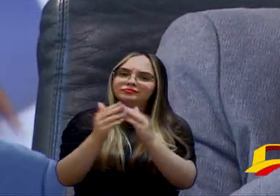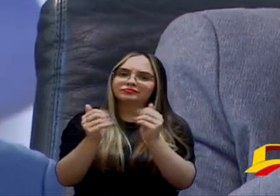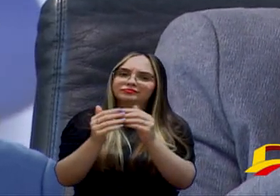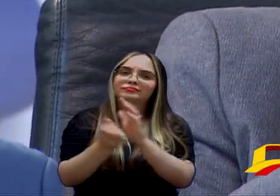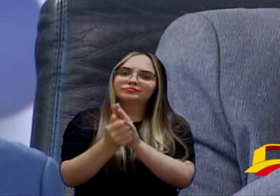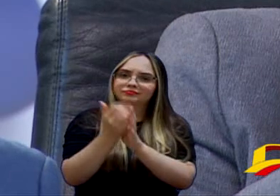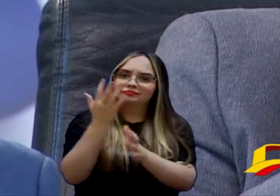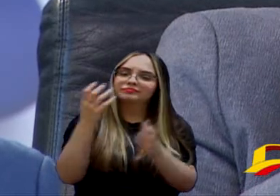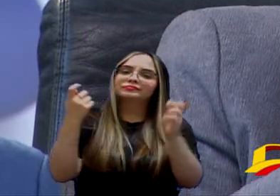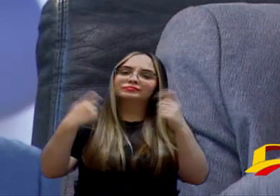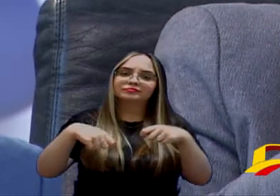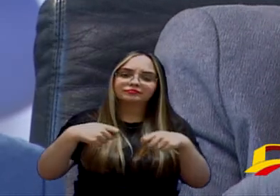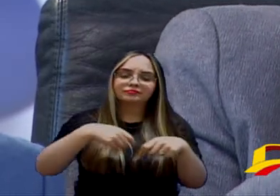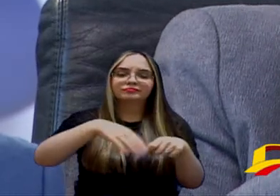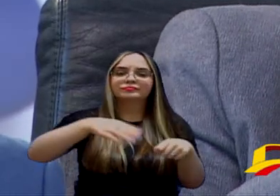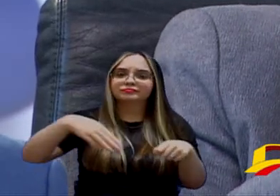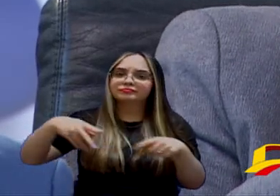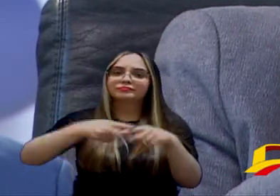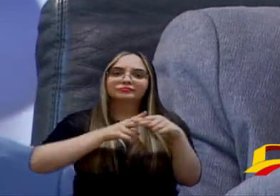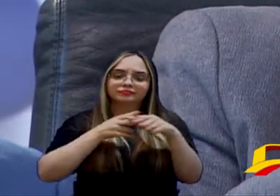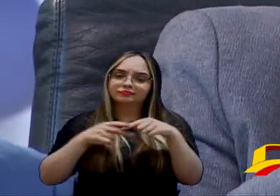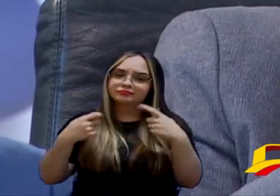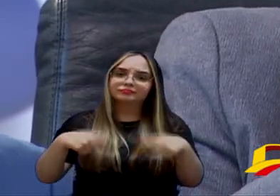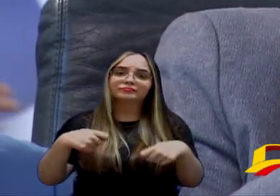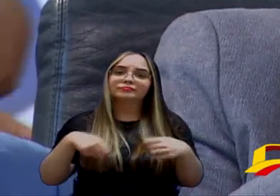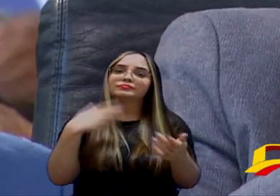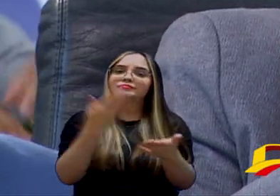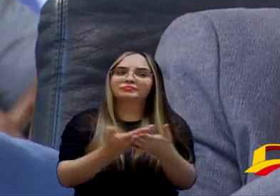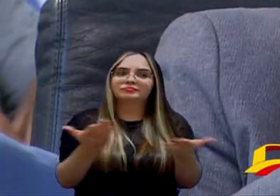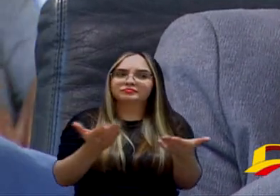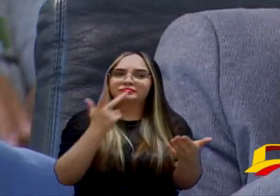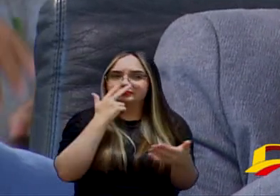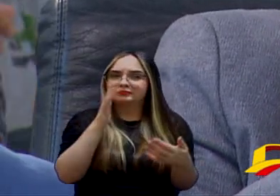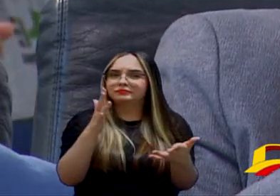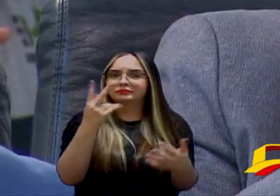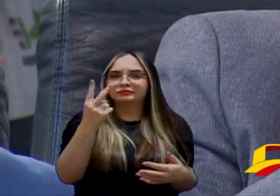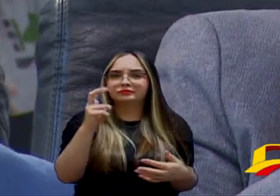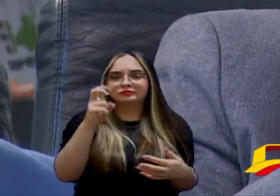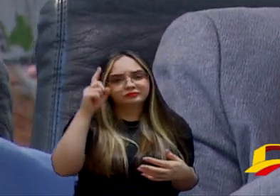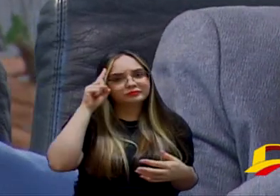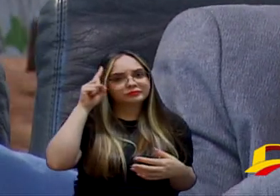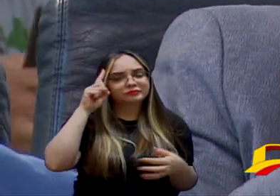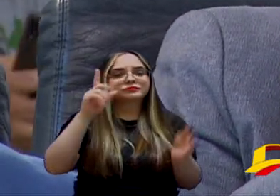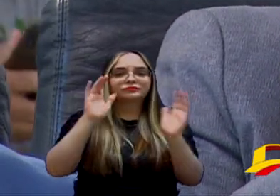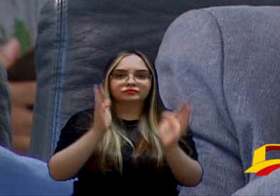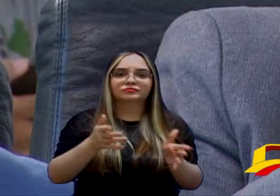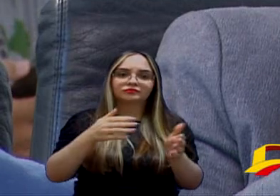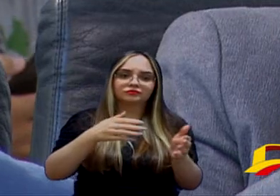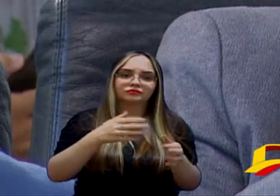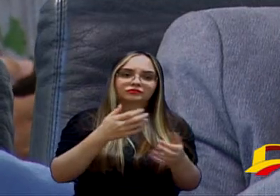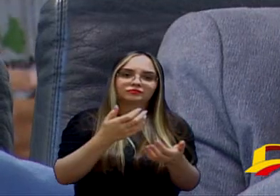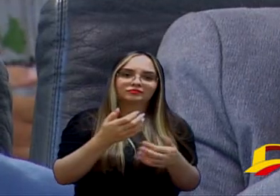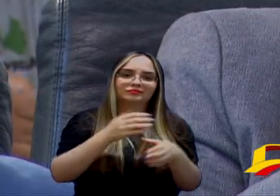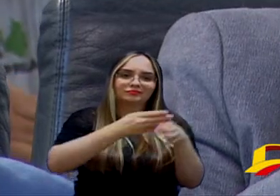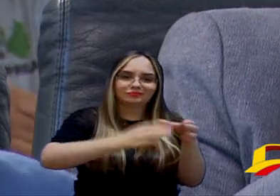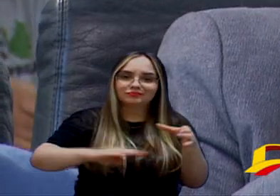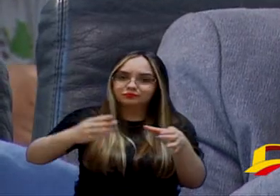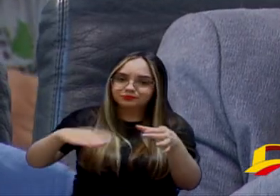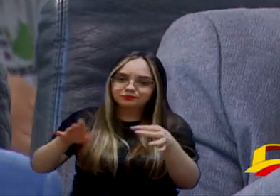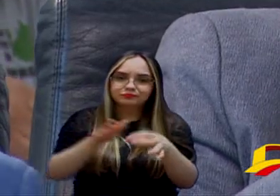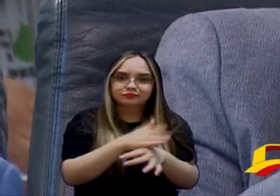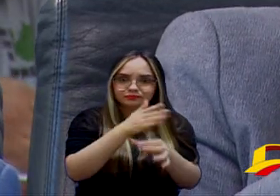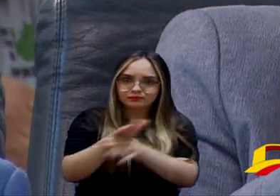rua foi feito o recapeamento também até o momento já faz uns 25 dias que foi feito novo recapeamento lá na rua e